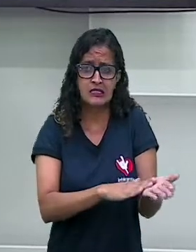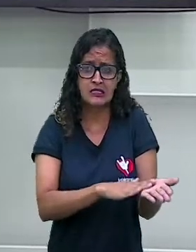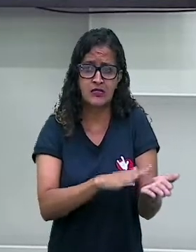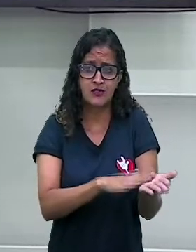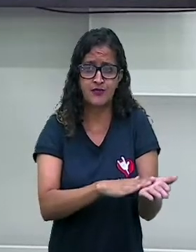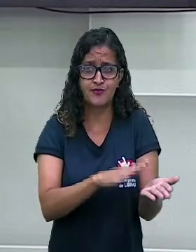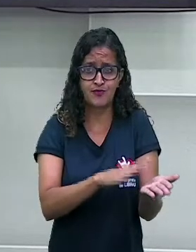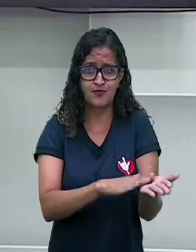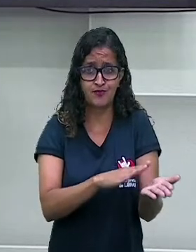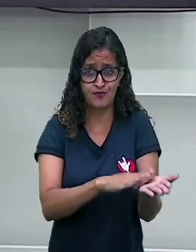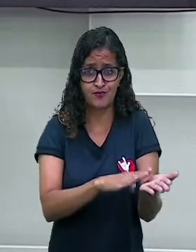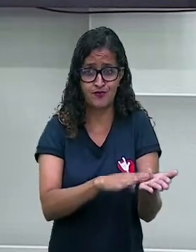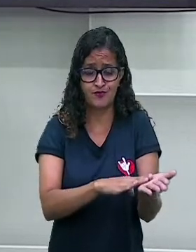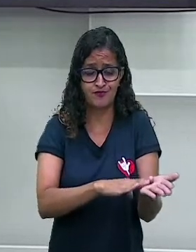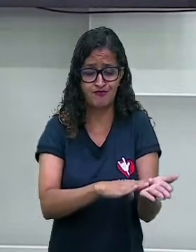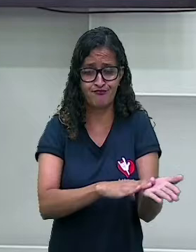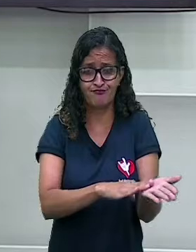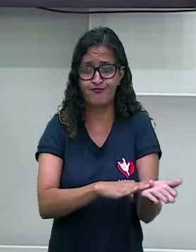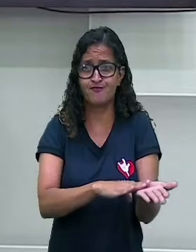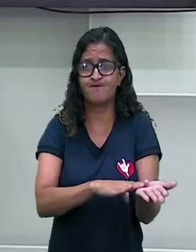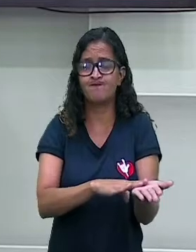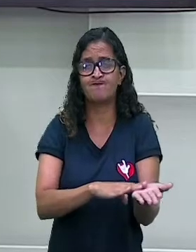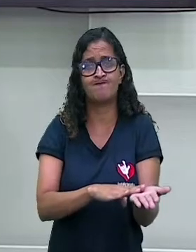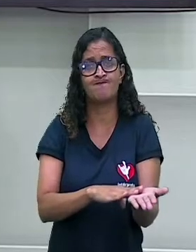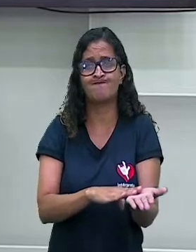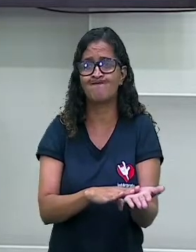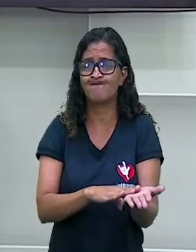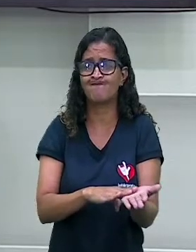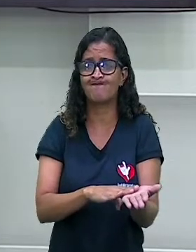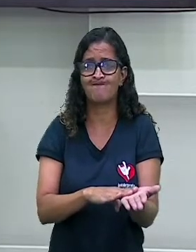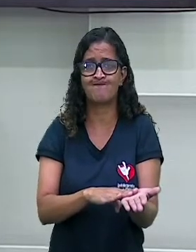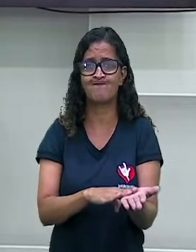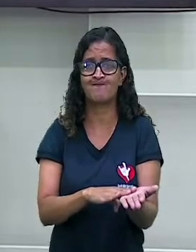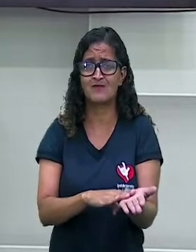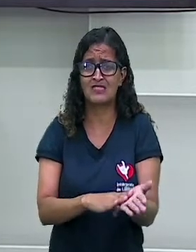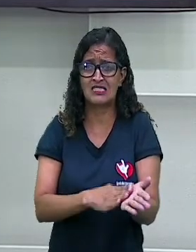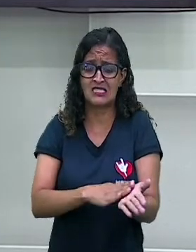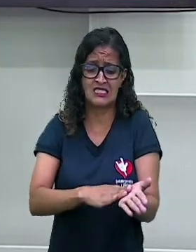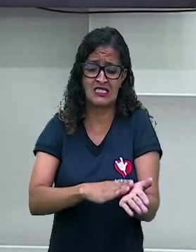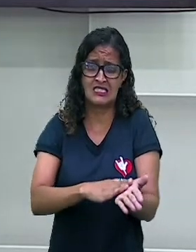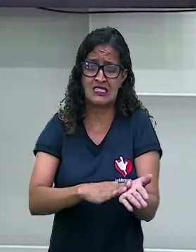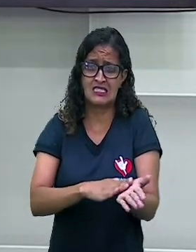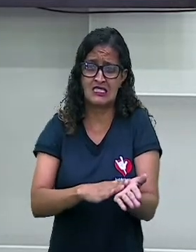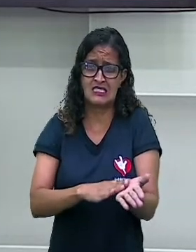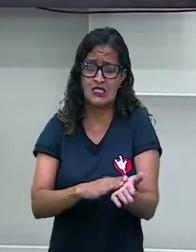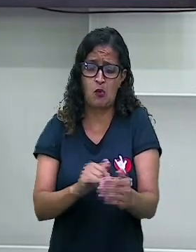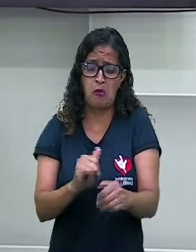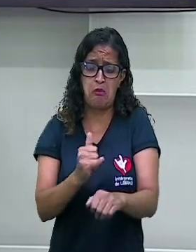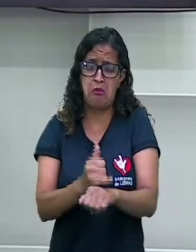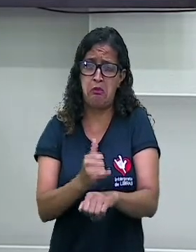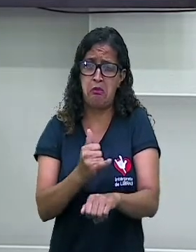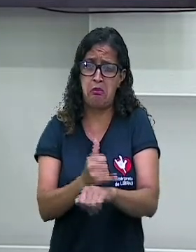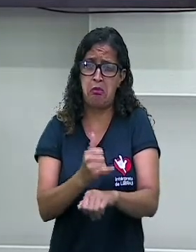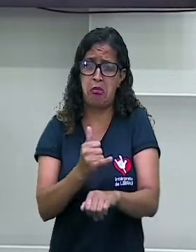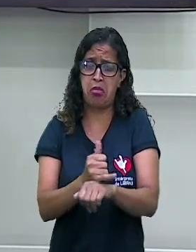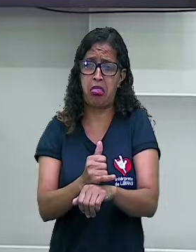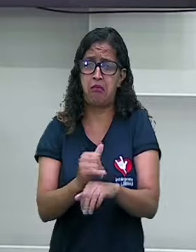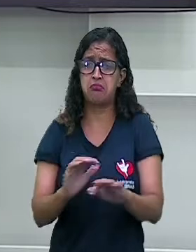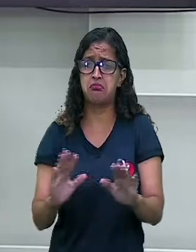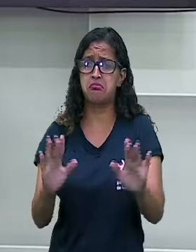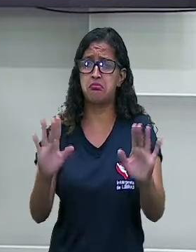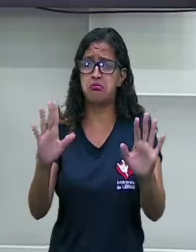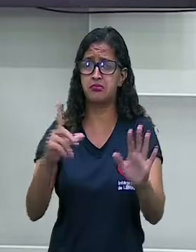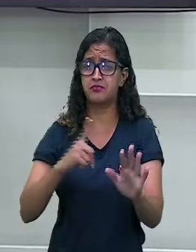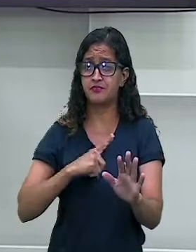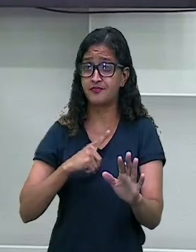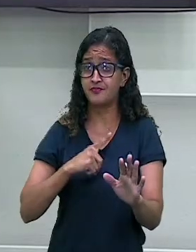a esponja de aço, ela está totalmente enferrujada.